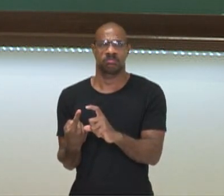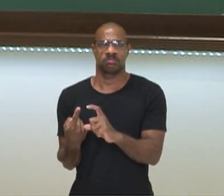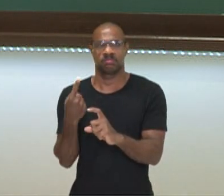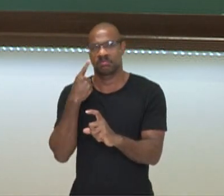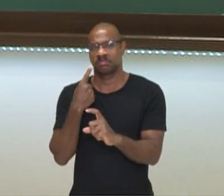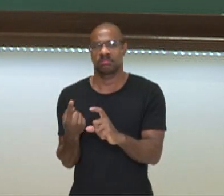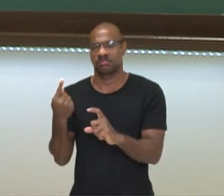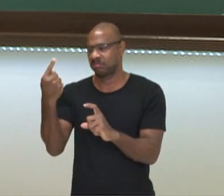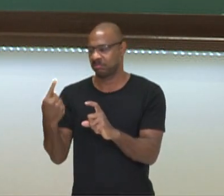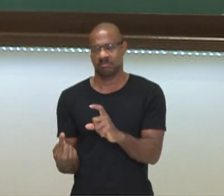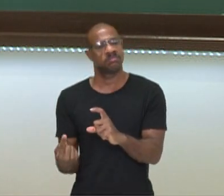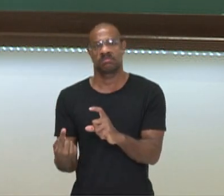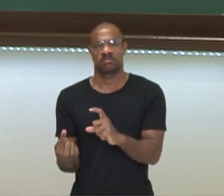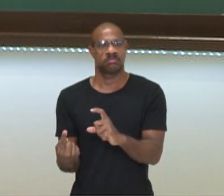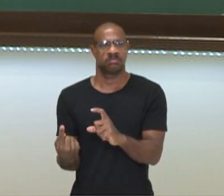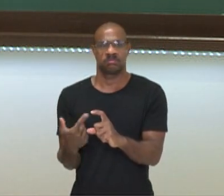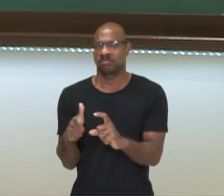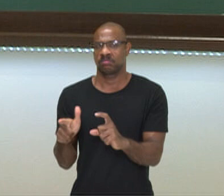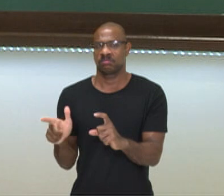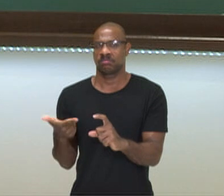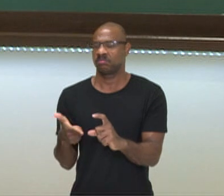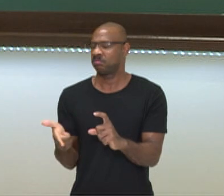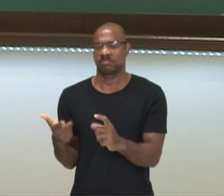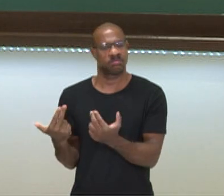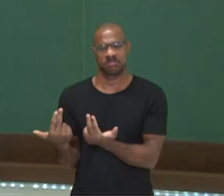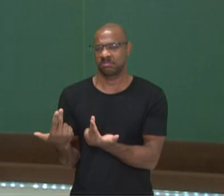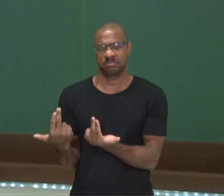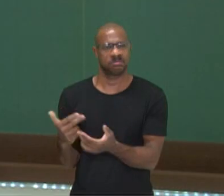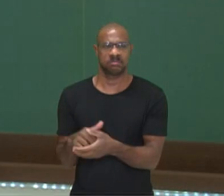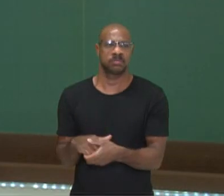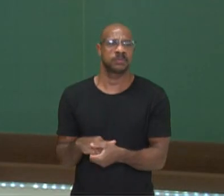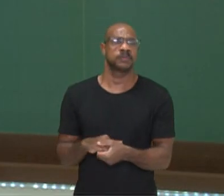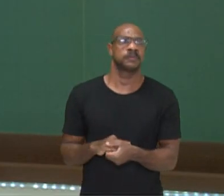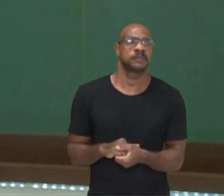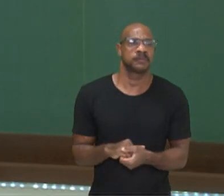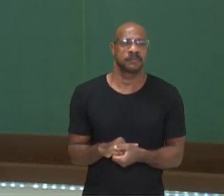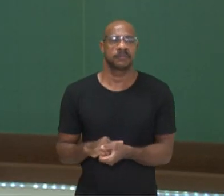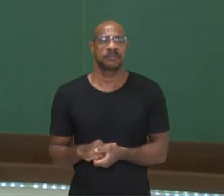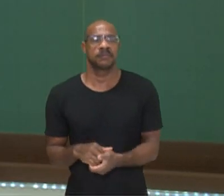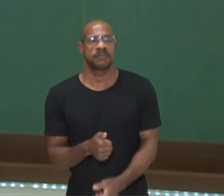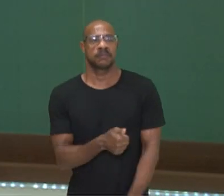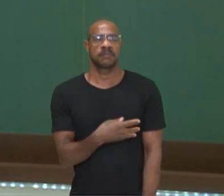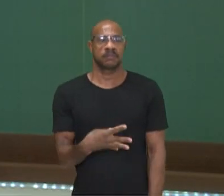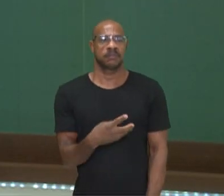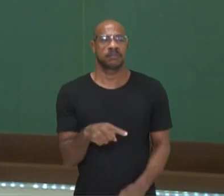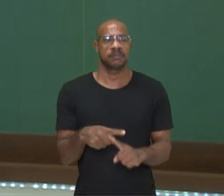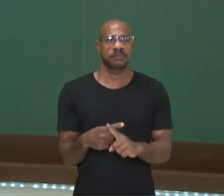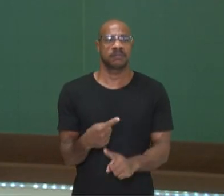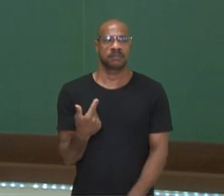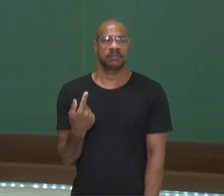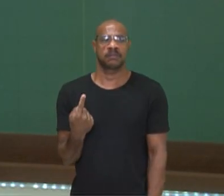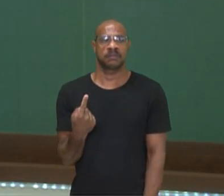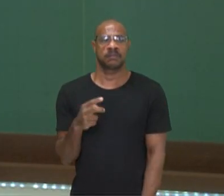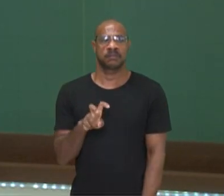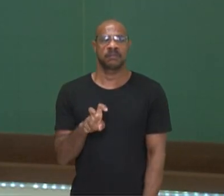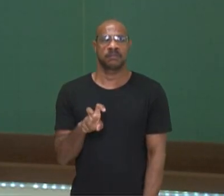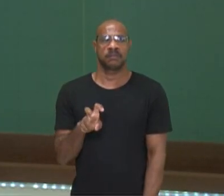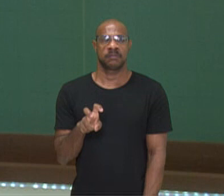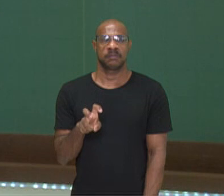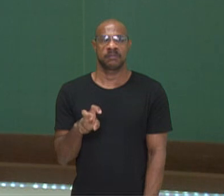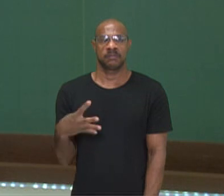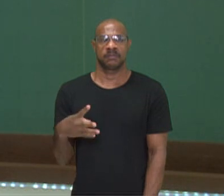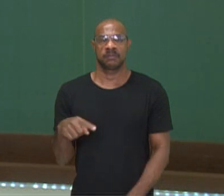3 ou escrever o 1 sem nenhum expoente dá na mesma. E agora? 144 mais 1 e 54